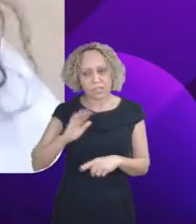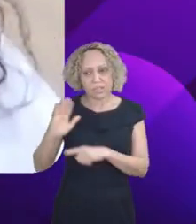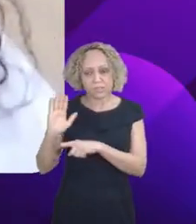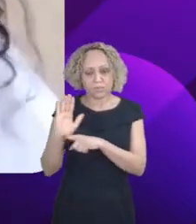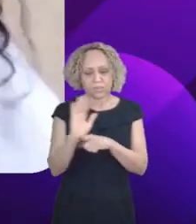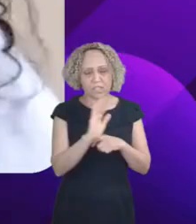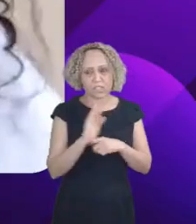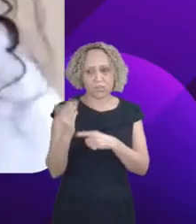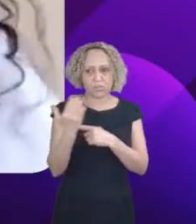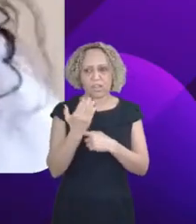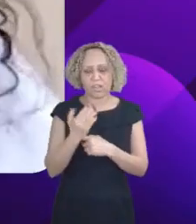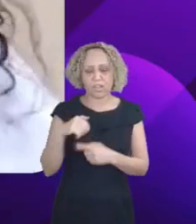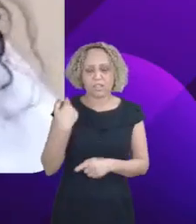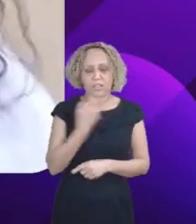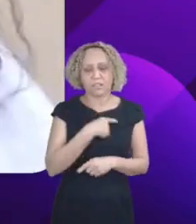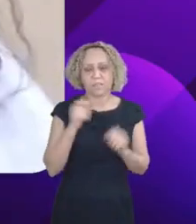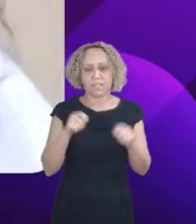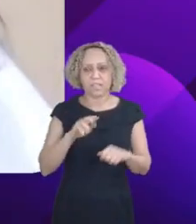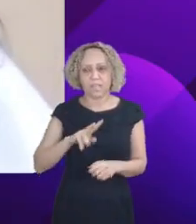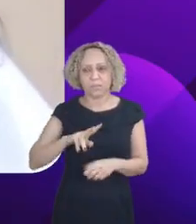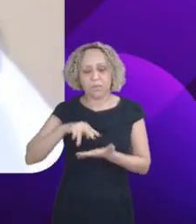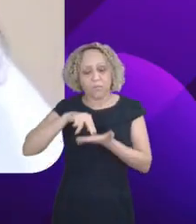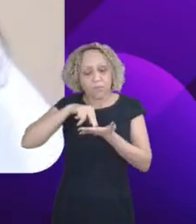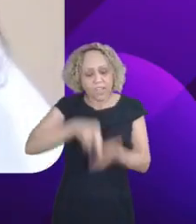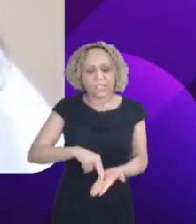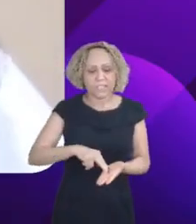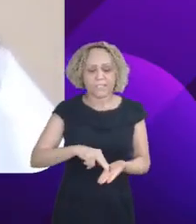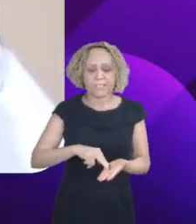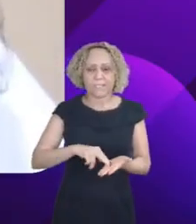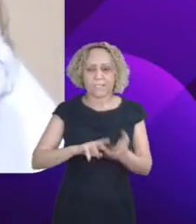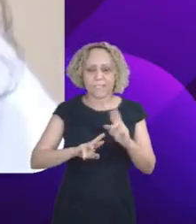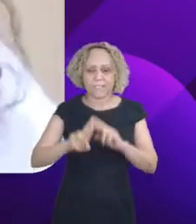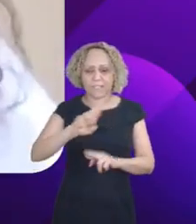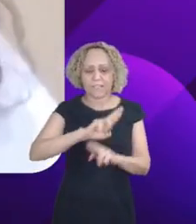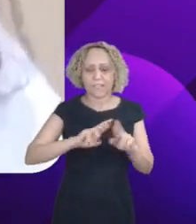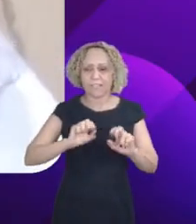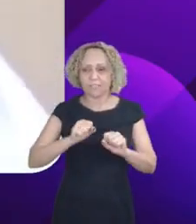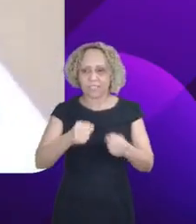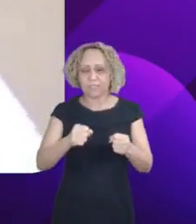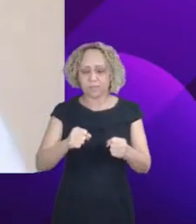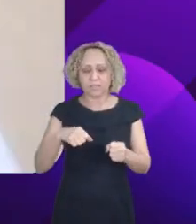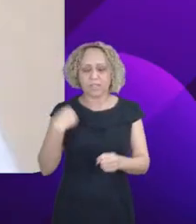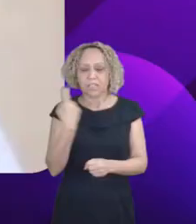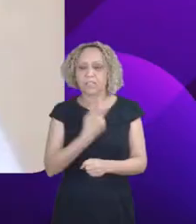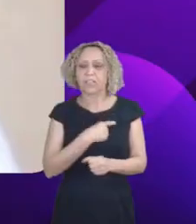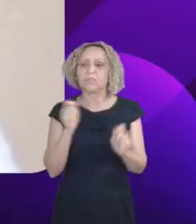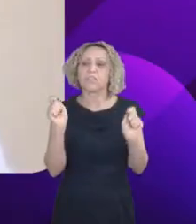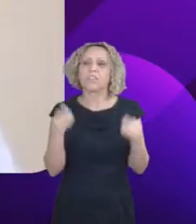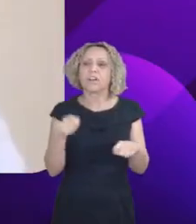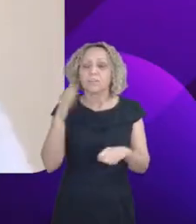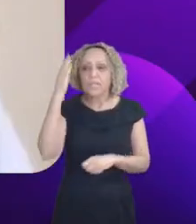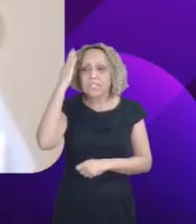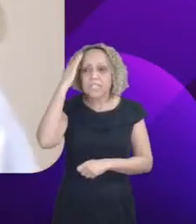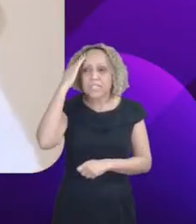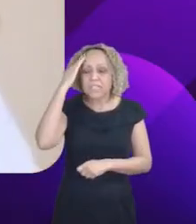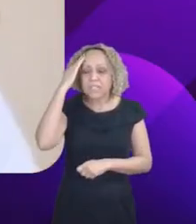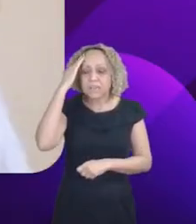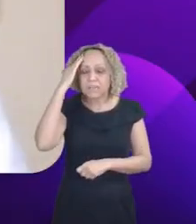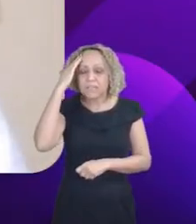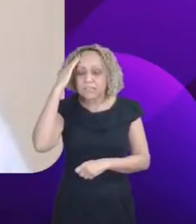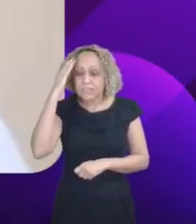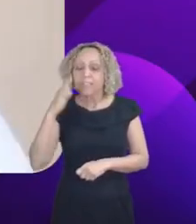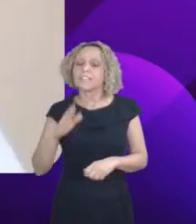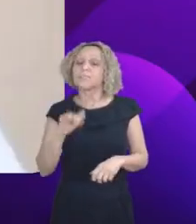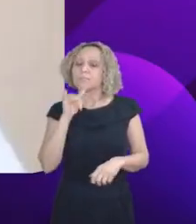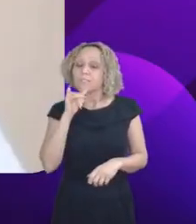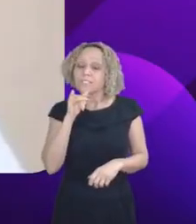precisa fortalecer essa rede de enfrentamento para que nós possamos entender que nós temos para onde ir, a